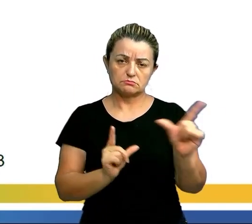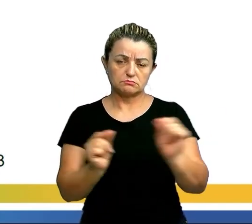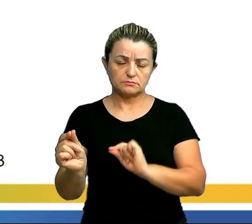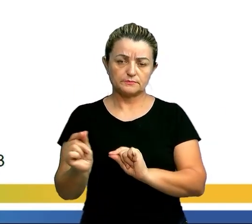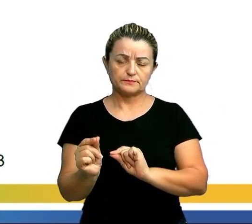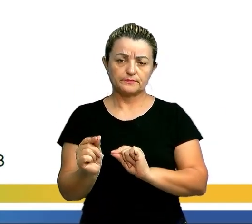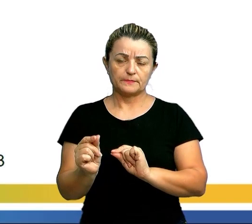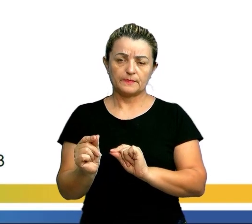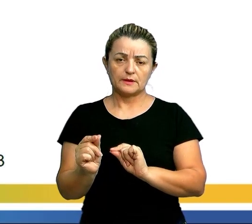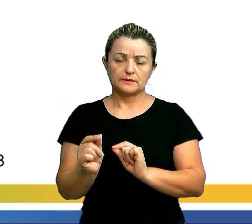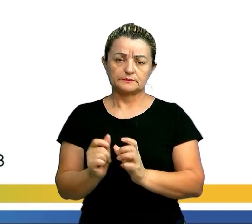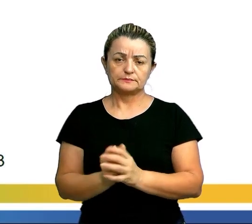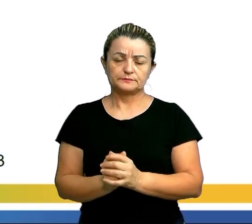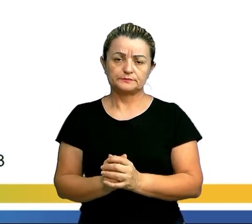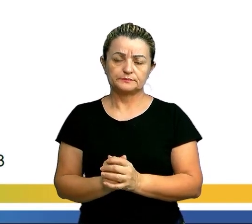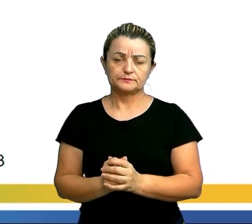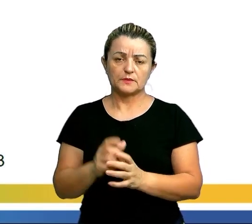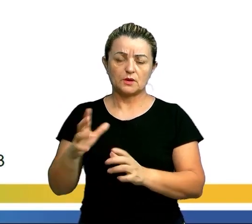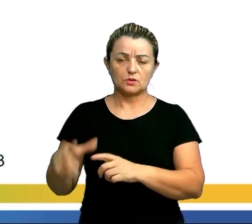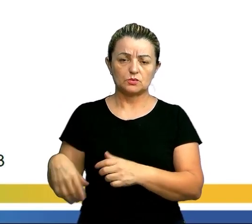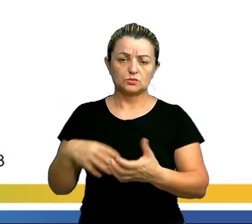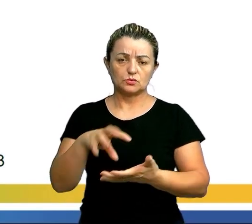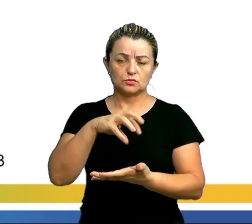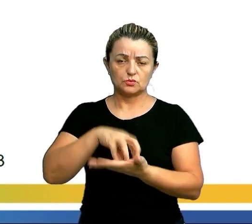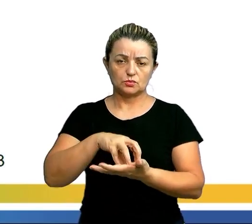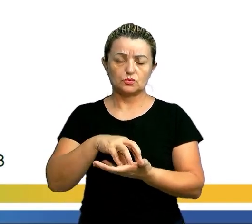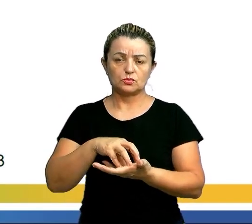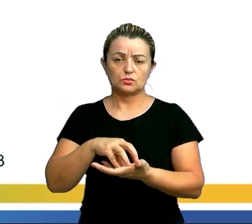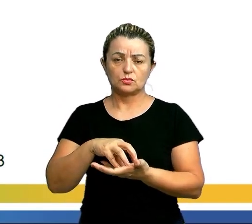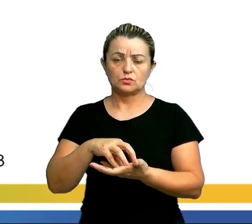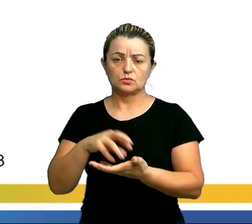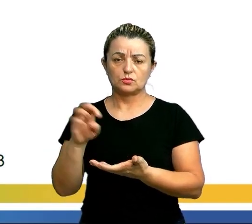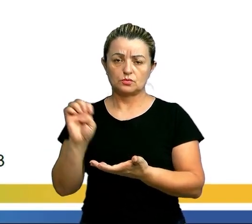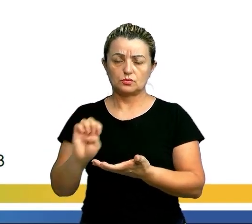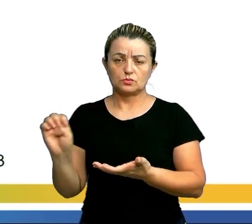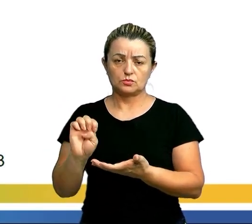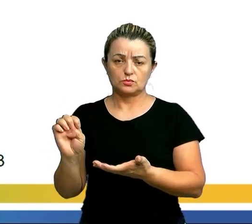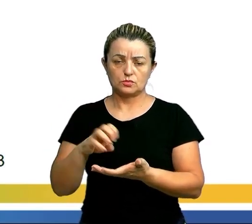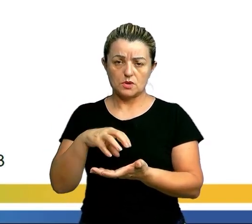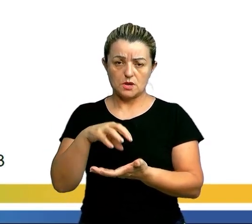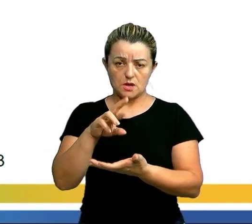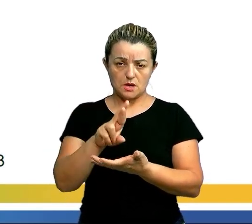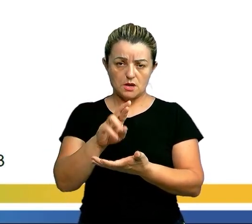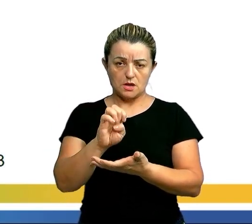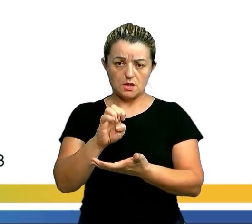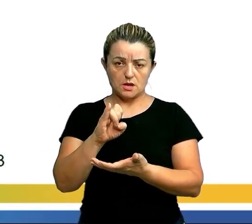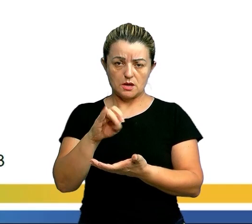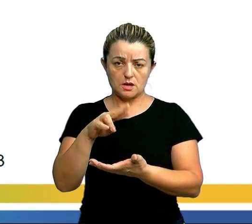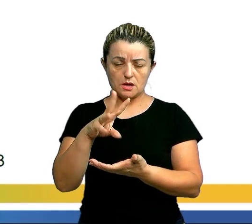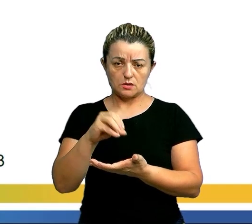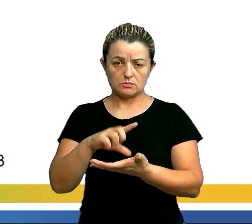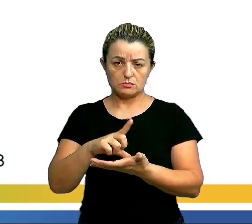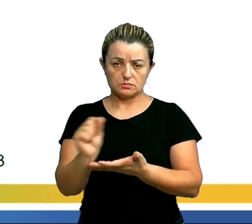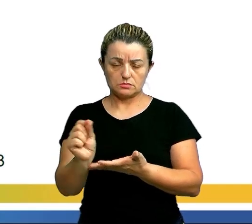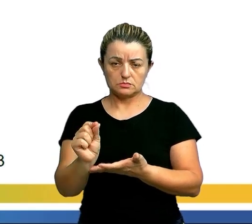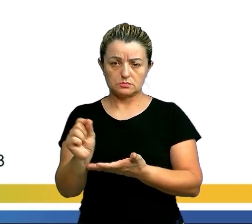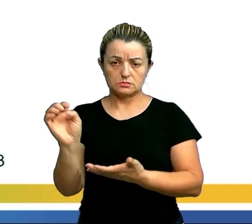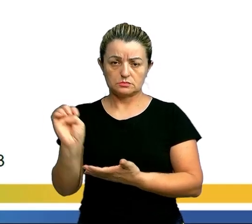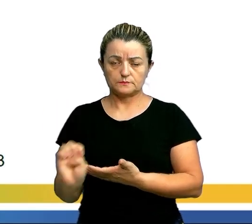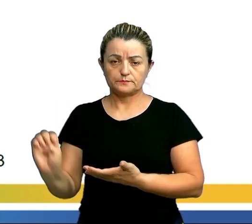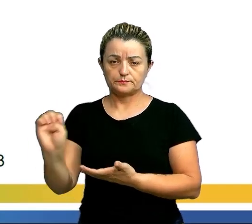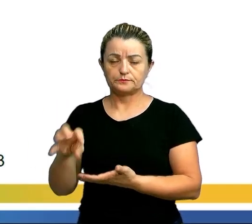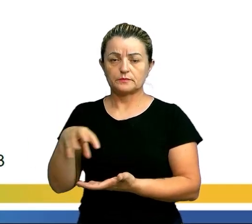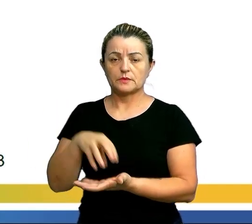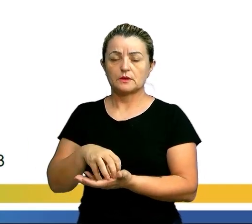do Reino Unido da União Europeia. Como eu disse, o último país a ser signatário